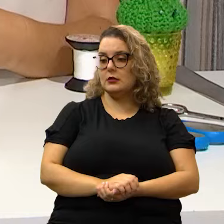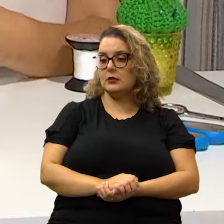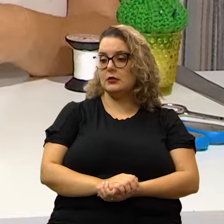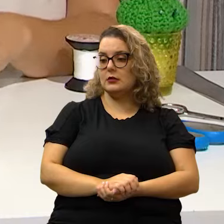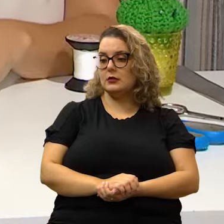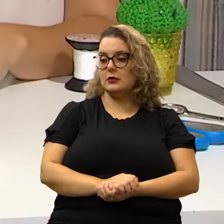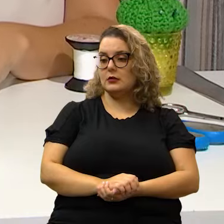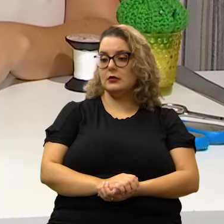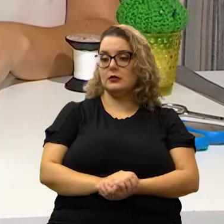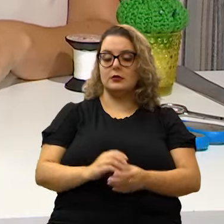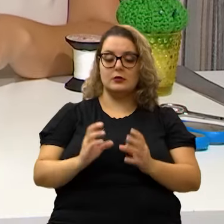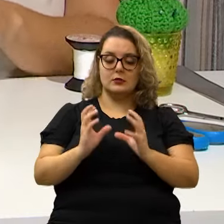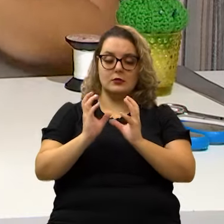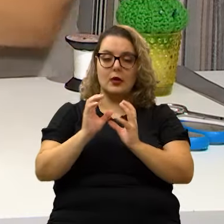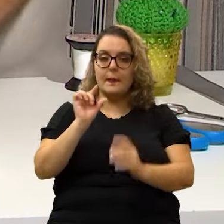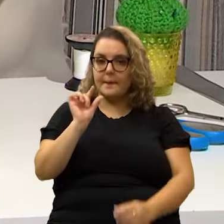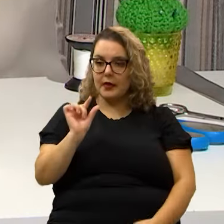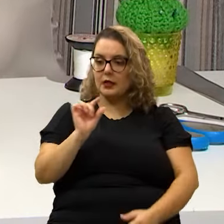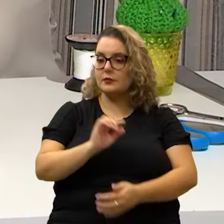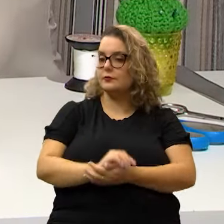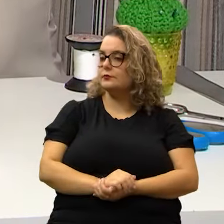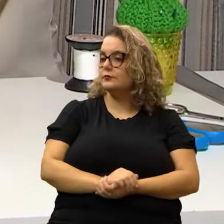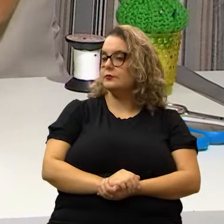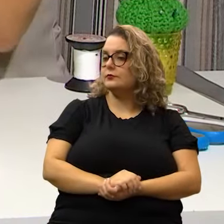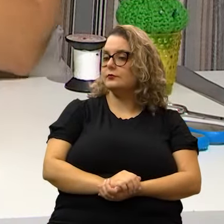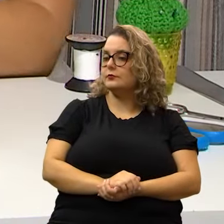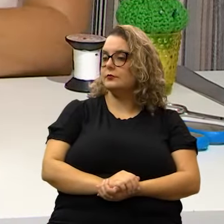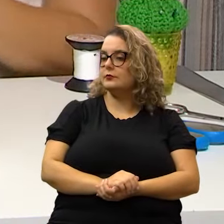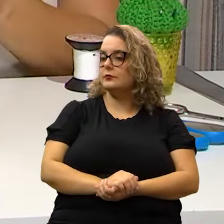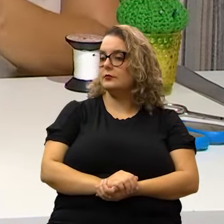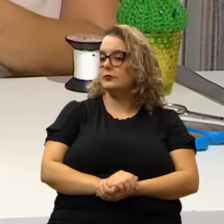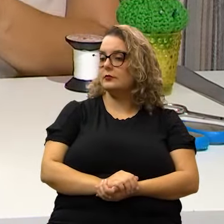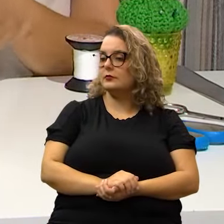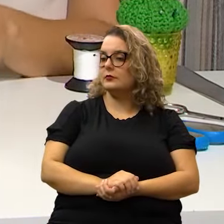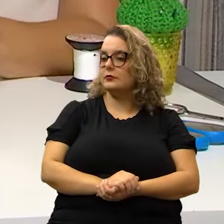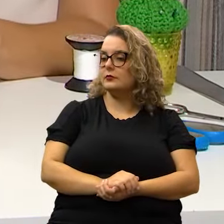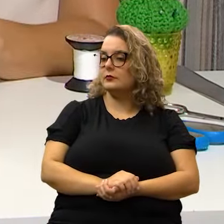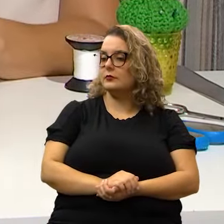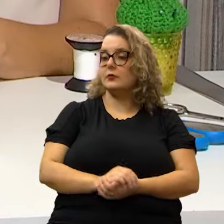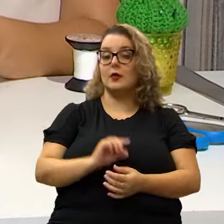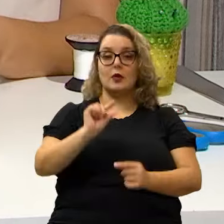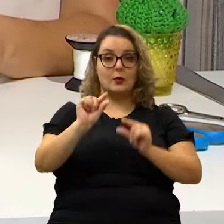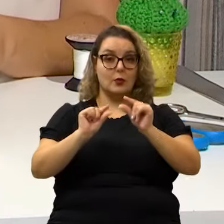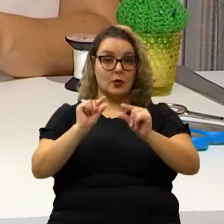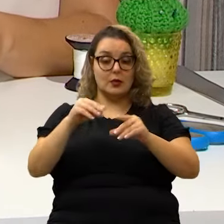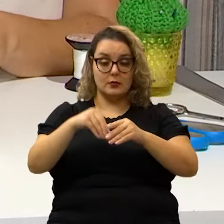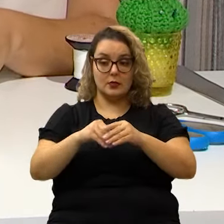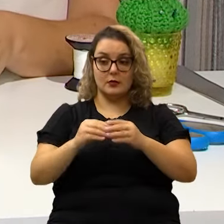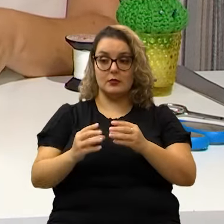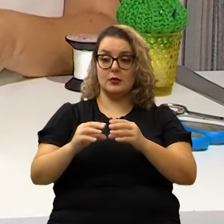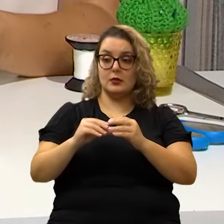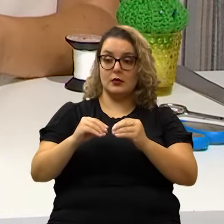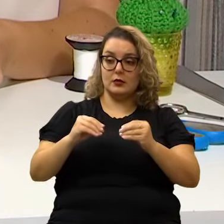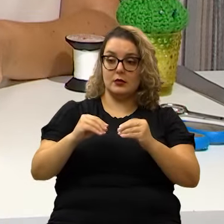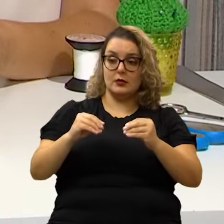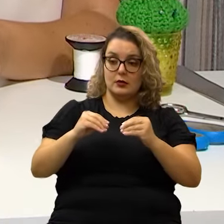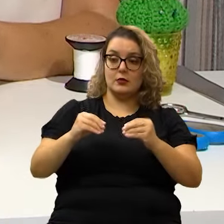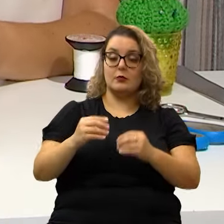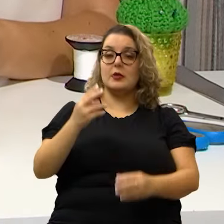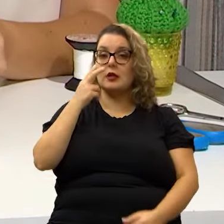Então a gente fez a mini trouxinha. A gente vai pegando a fibra aos poucos e ao mesmo tempo